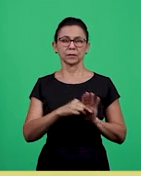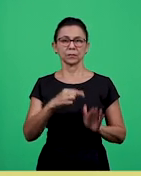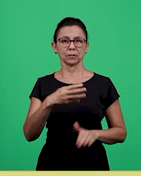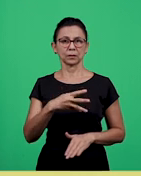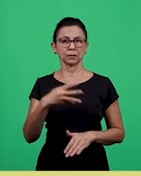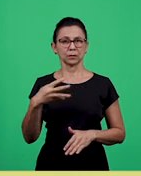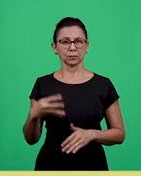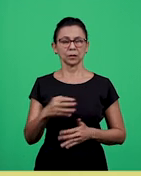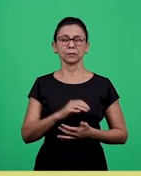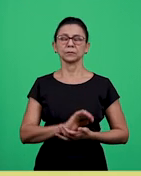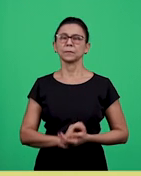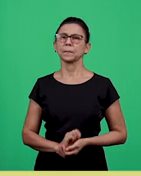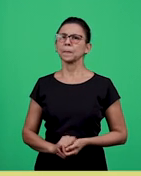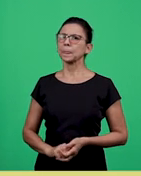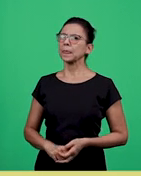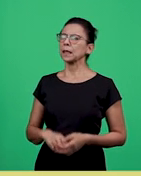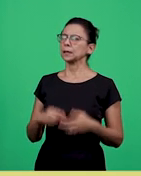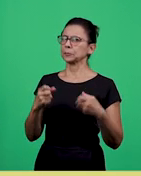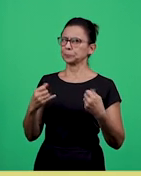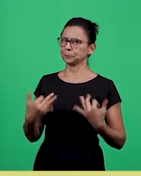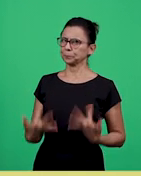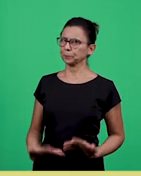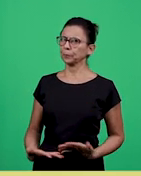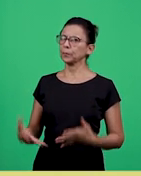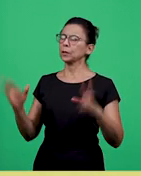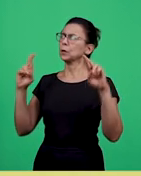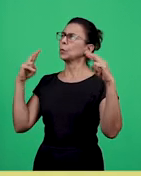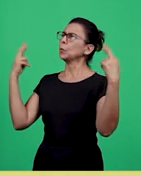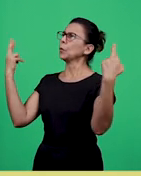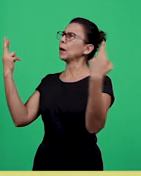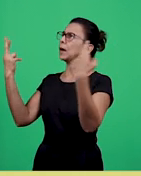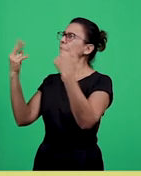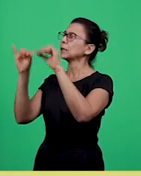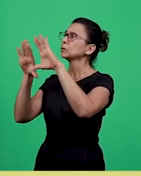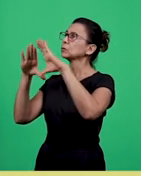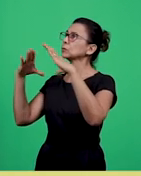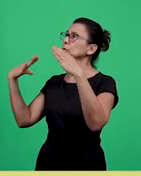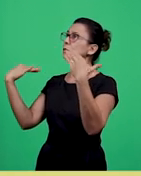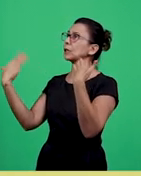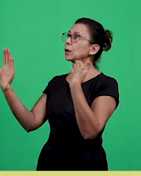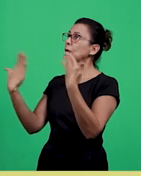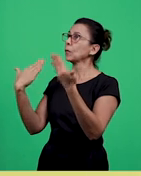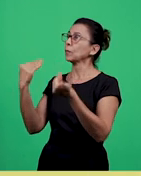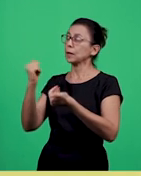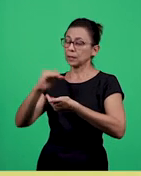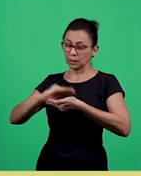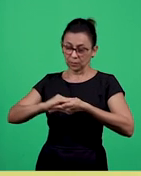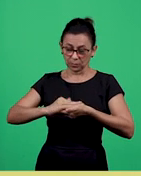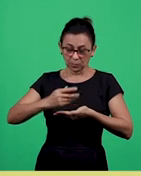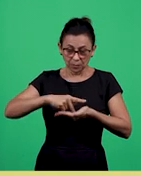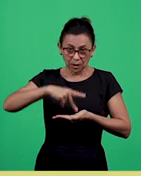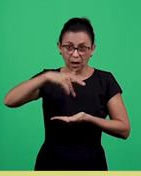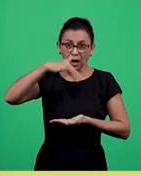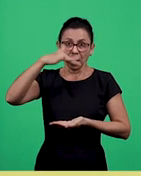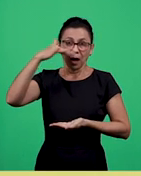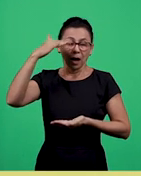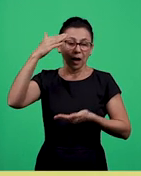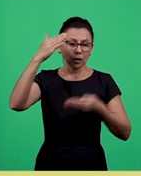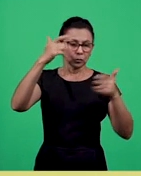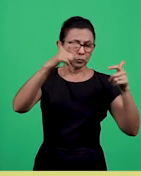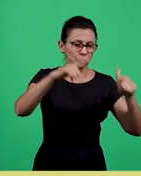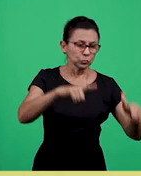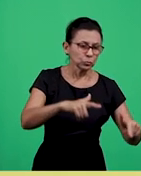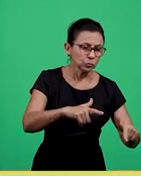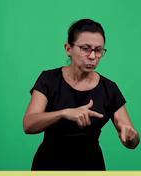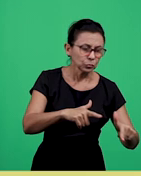13:44, que diz assim: Também o reino dos céus é semelhante a um tesouro escondido num campo que um